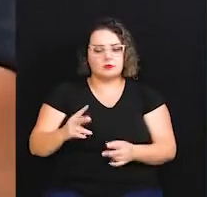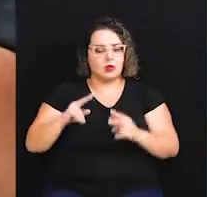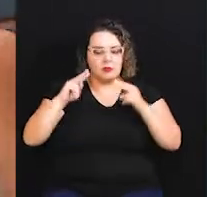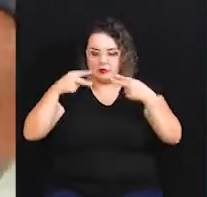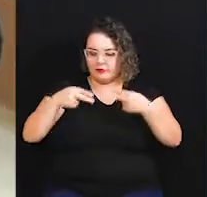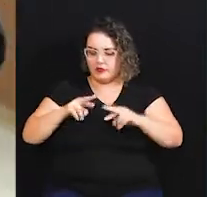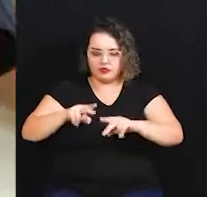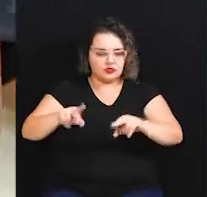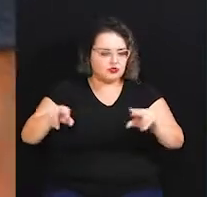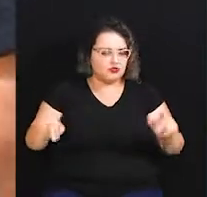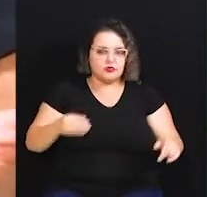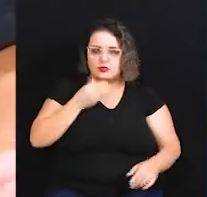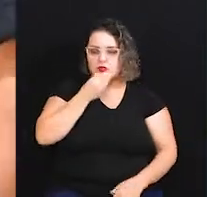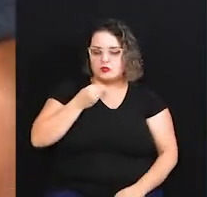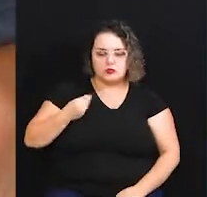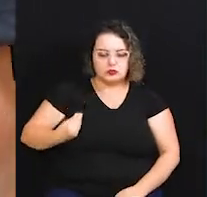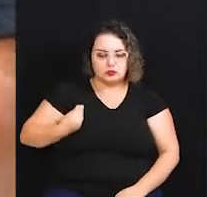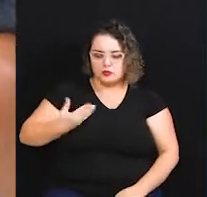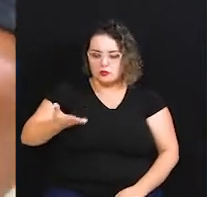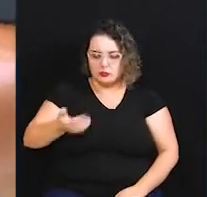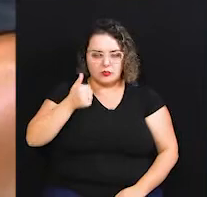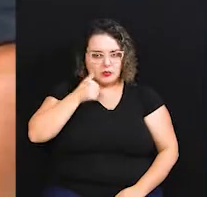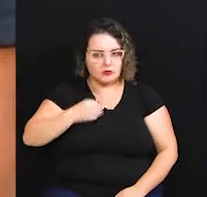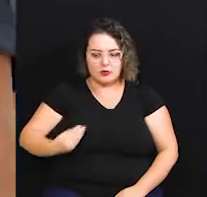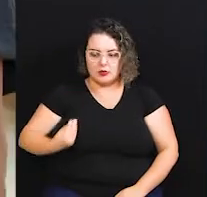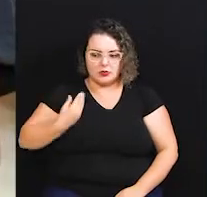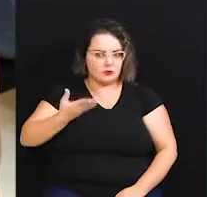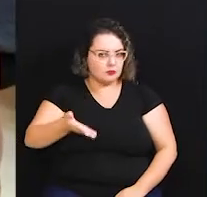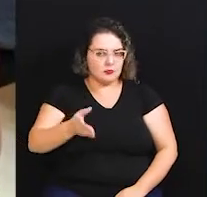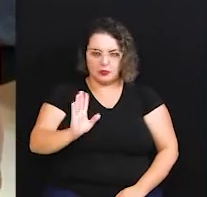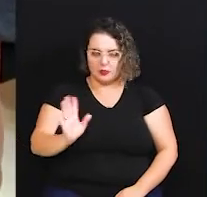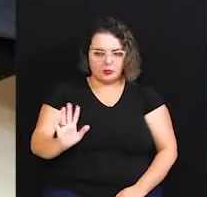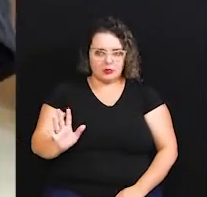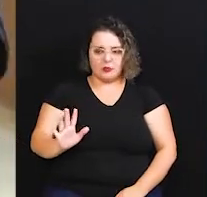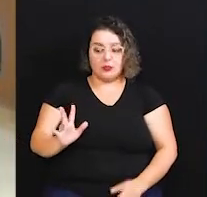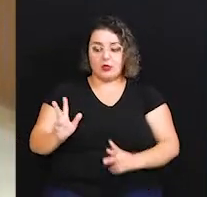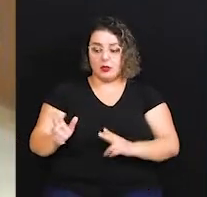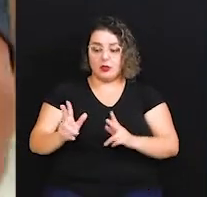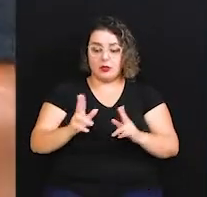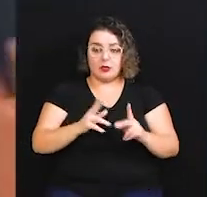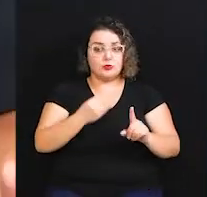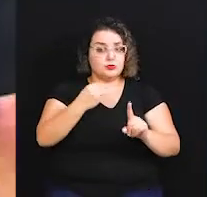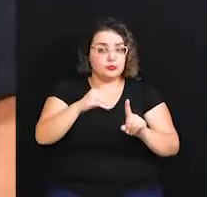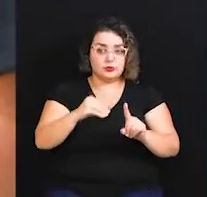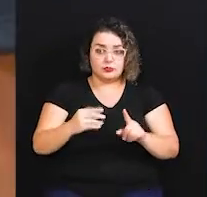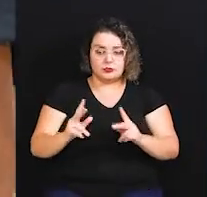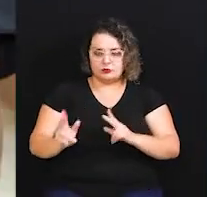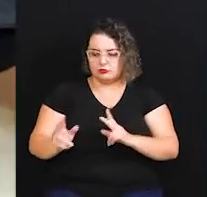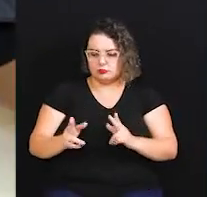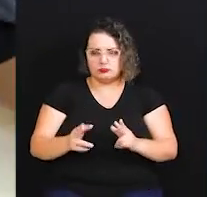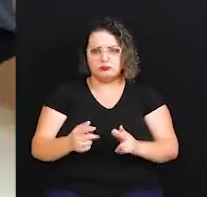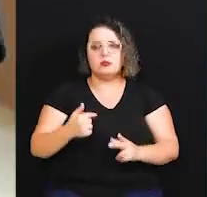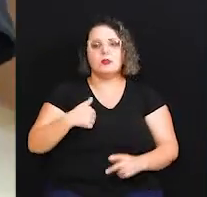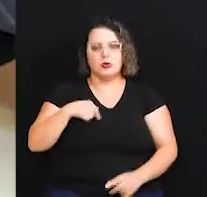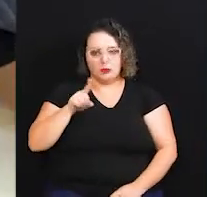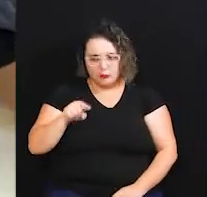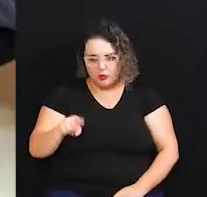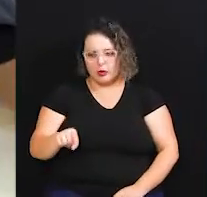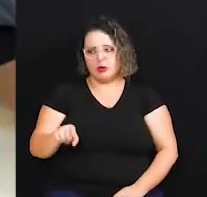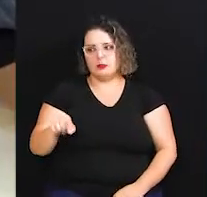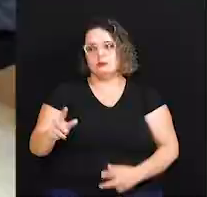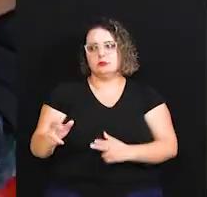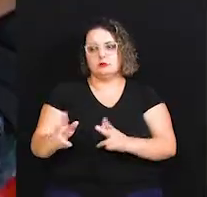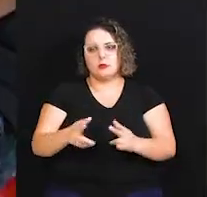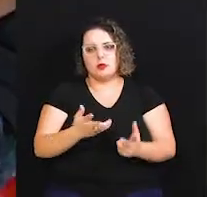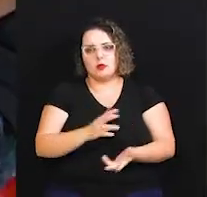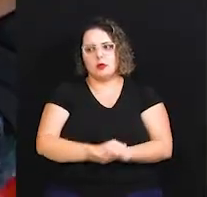vejo diferente de nenhum dos meninos que passam, meninas que passam por aqui na situação de vulnerabilidade, porque eu era um desses